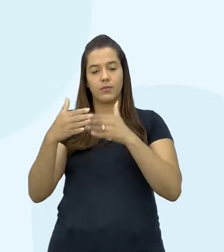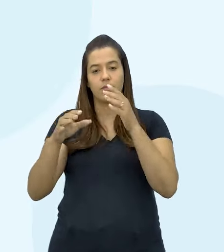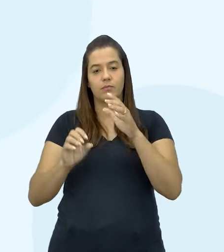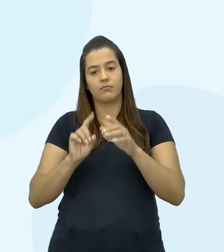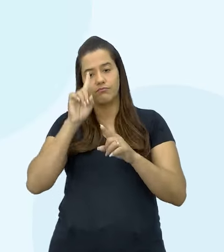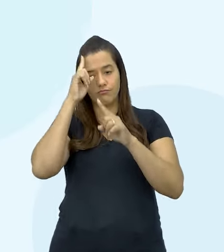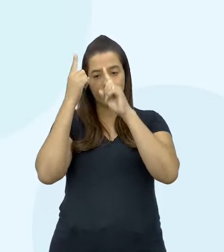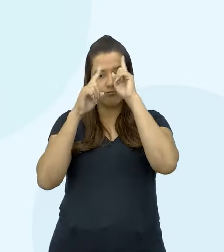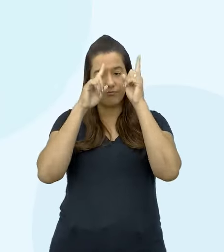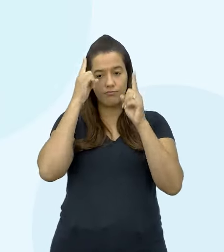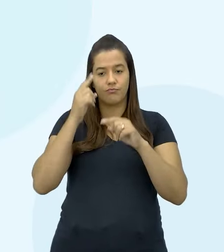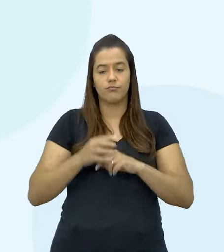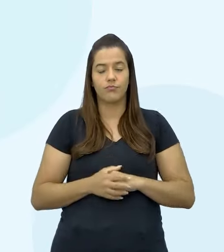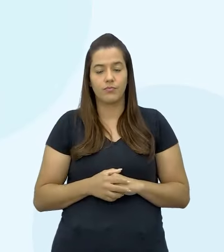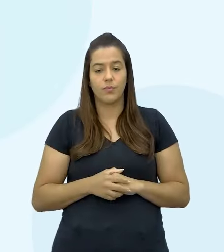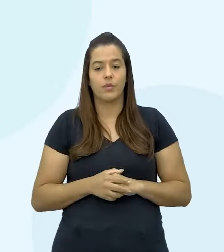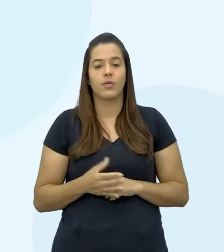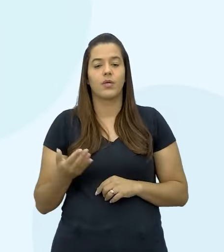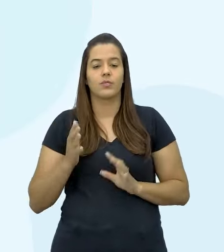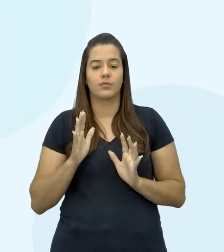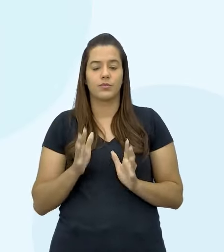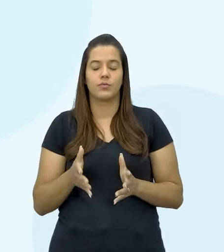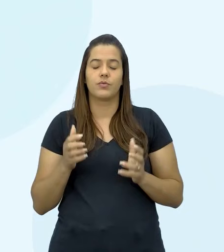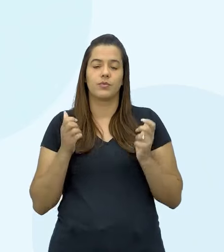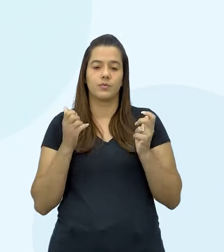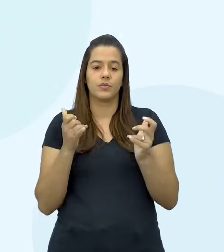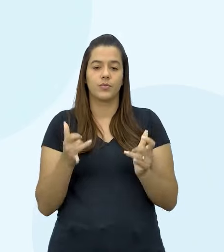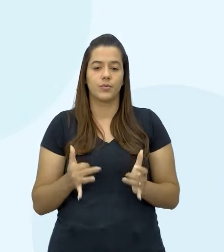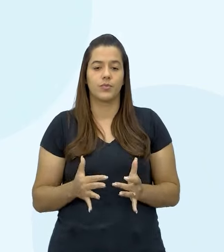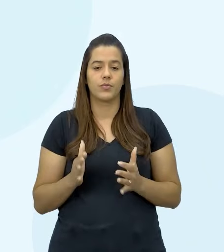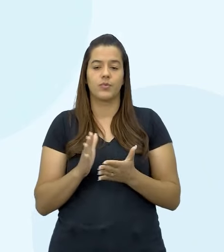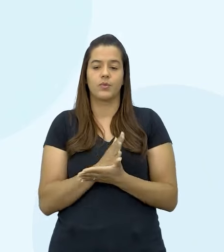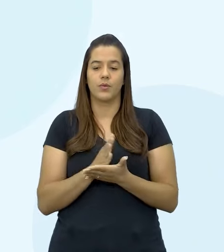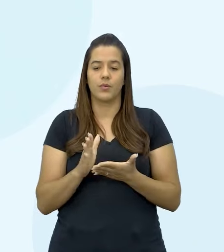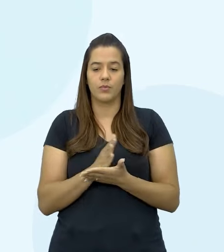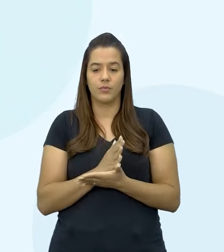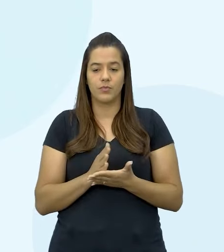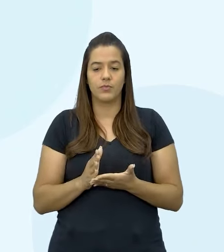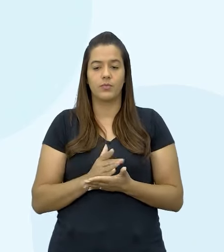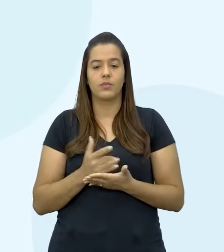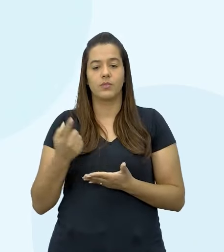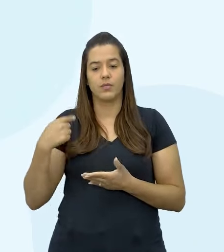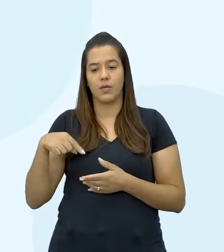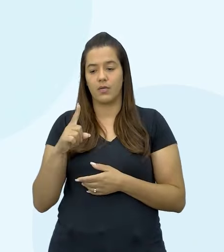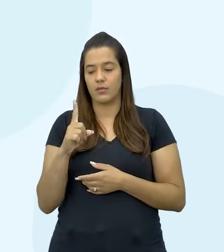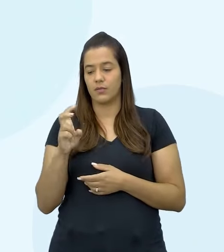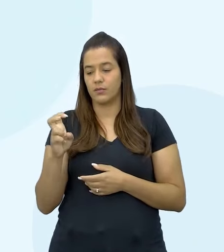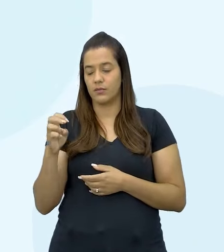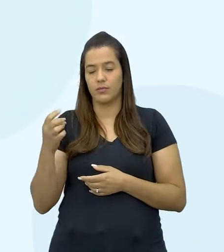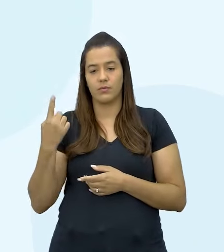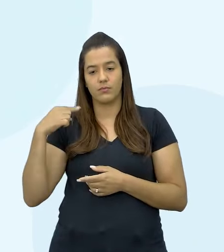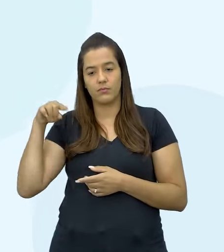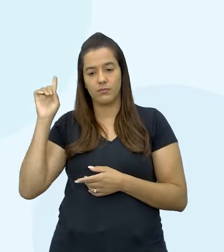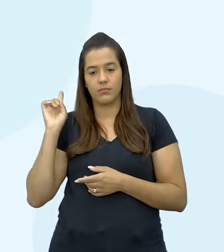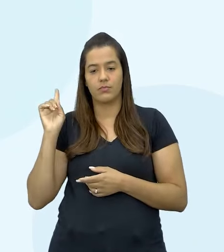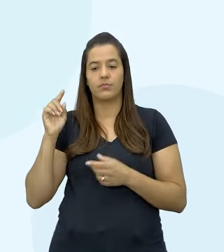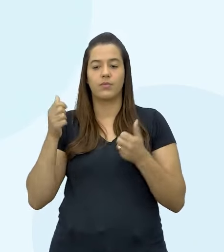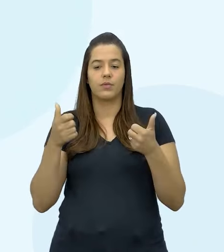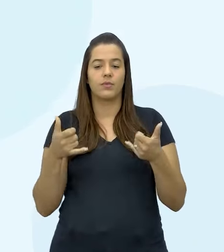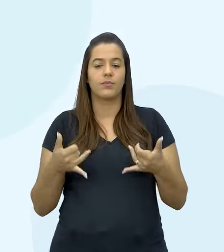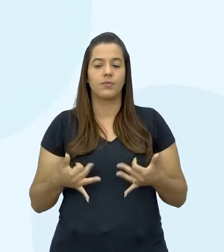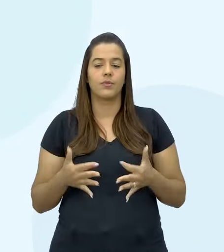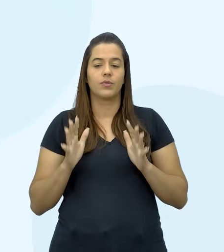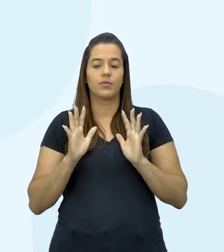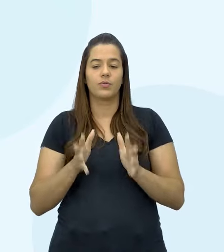criativos. Só para a gente retomar, a gente já falou num desses nossos, se não me engano, há 15 dias atrás, né, a gente falou especificamente dos